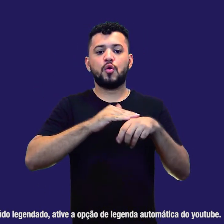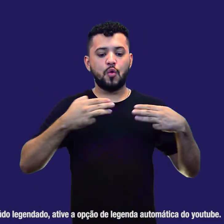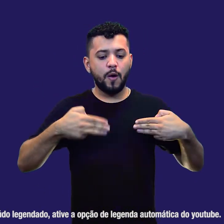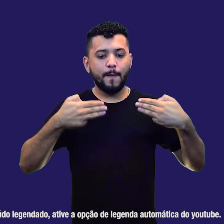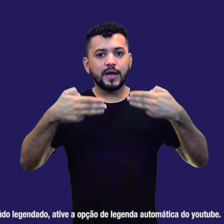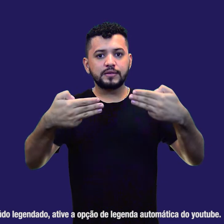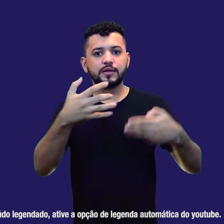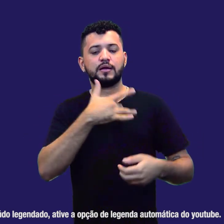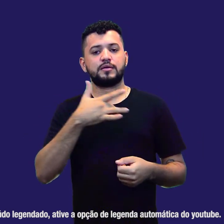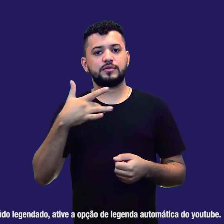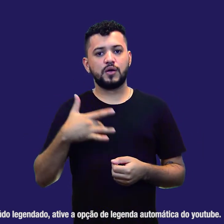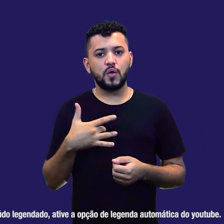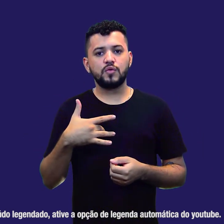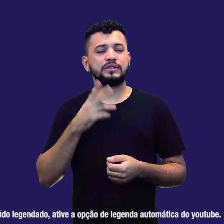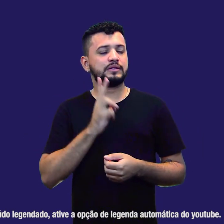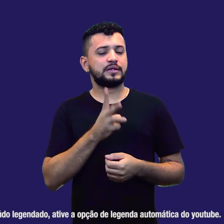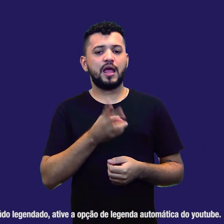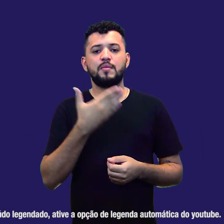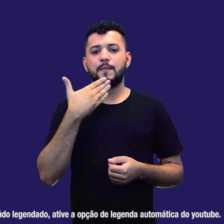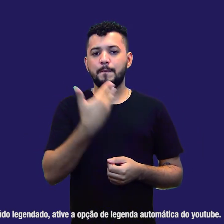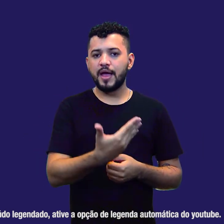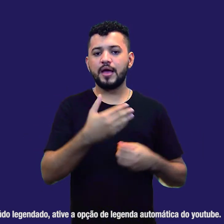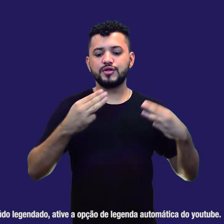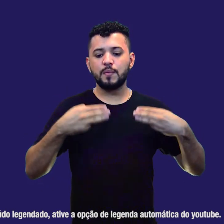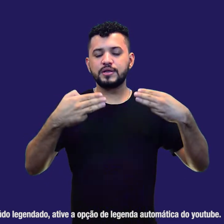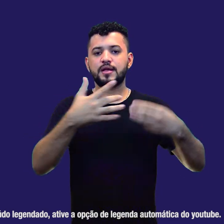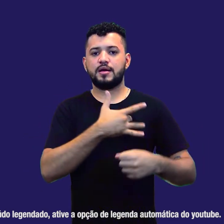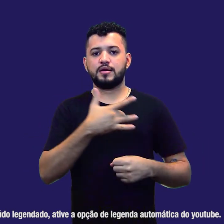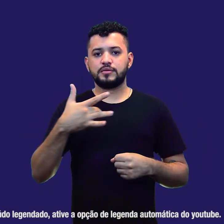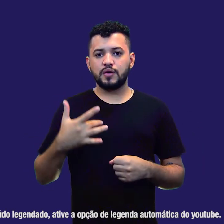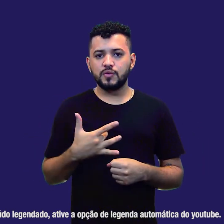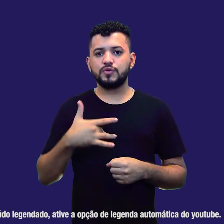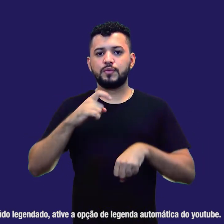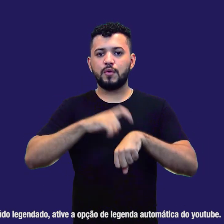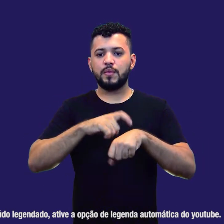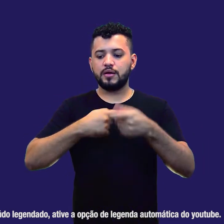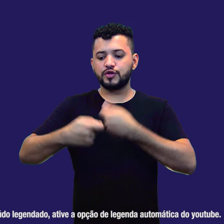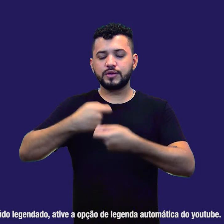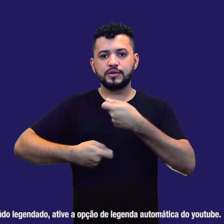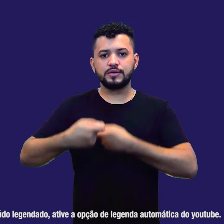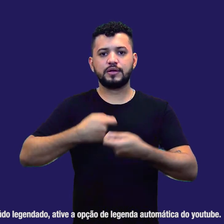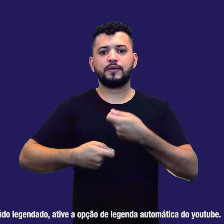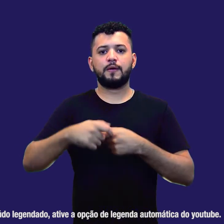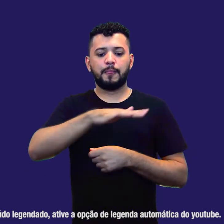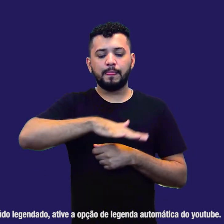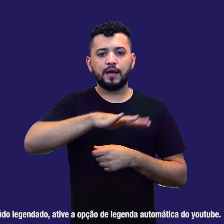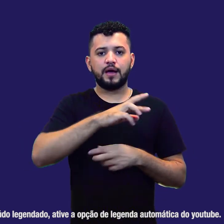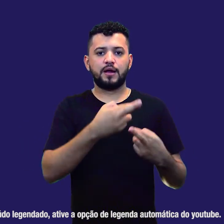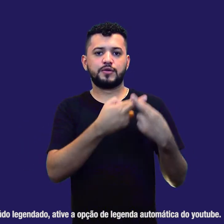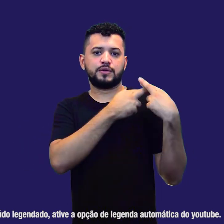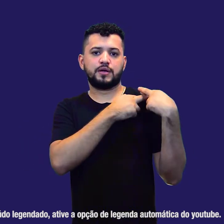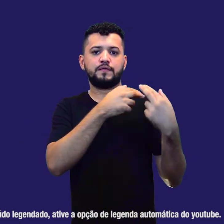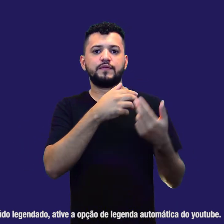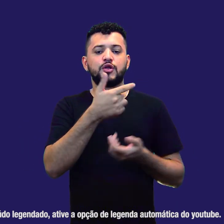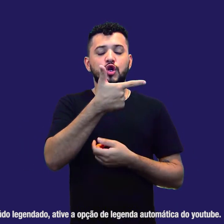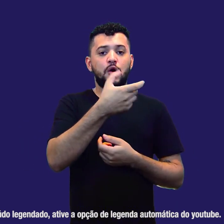é algo que a gente solicita ao Ministério da Saúde administrativamente, como setor responsável desde